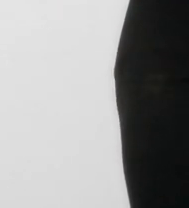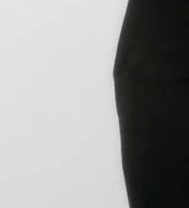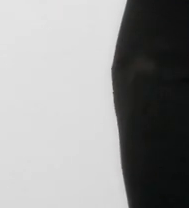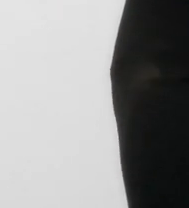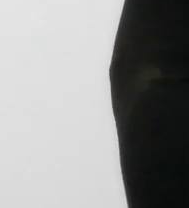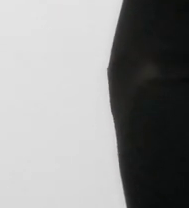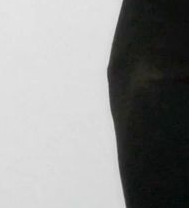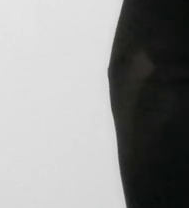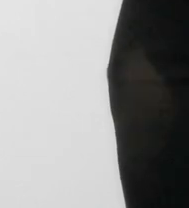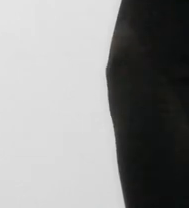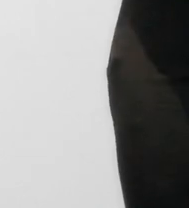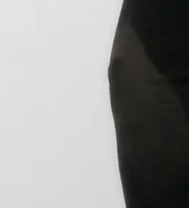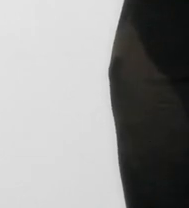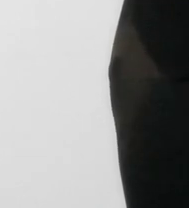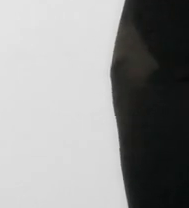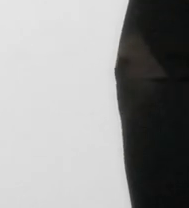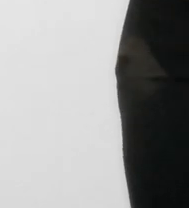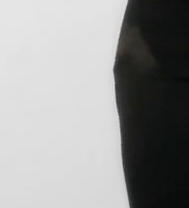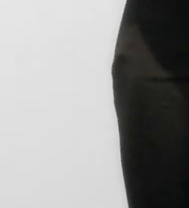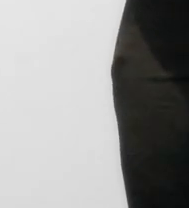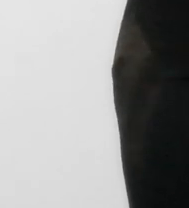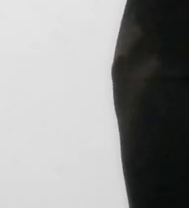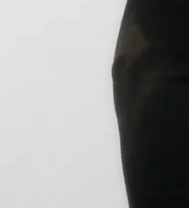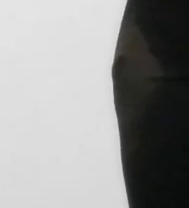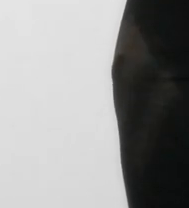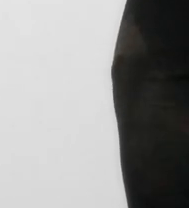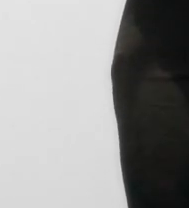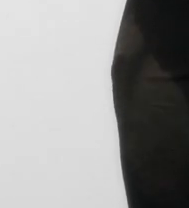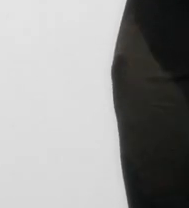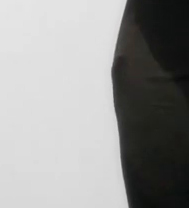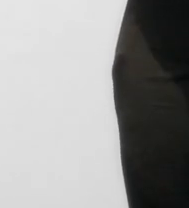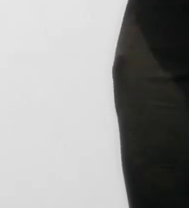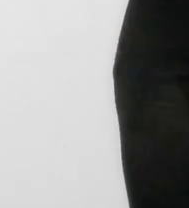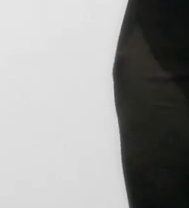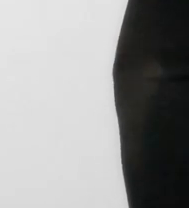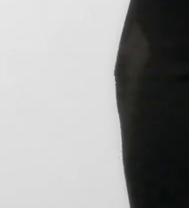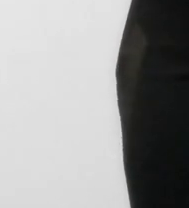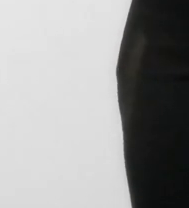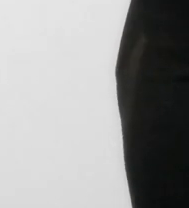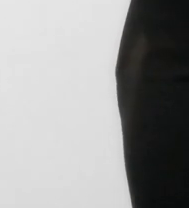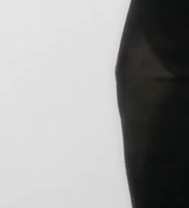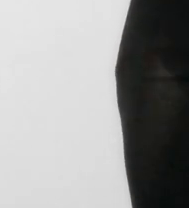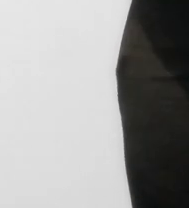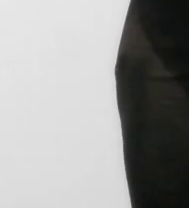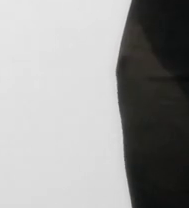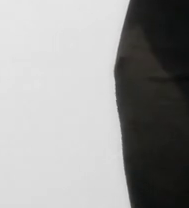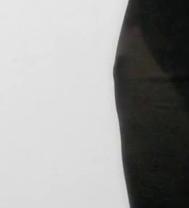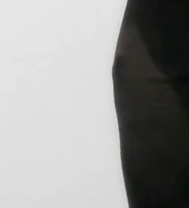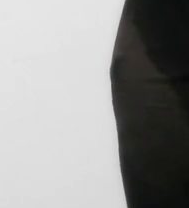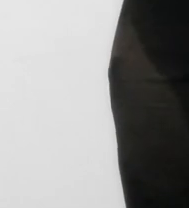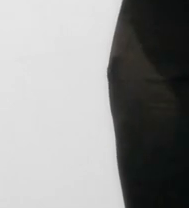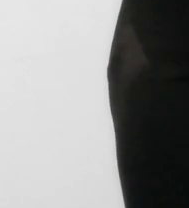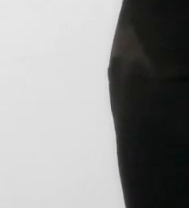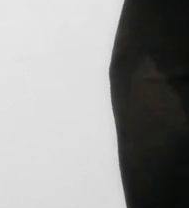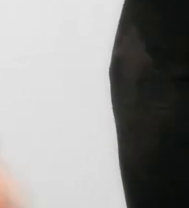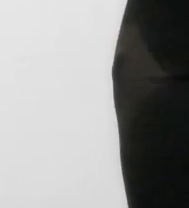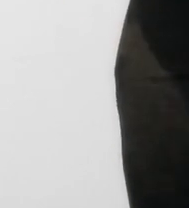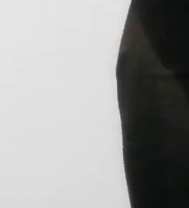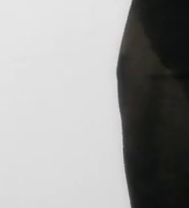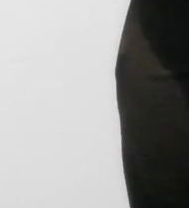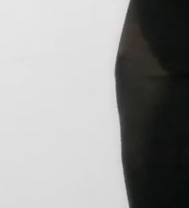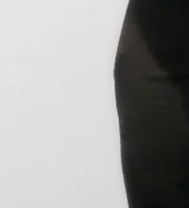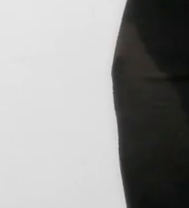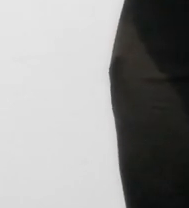financeiro é muito grande tem uma hora que o meu caixo aperta e o que que eu vou fazer eu chamei